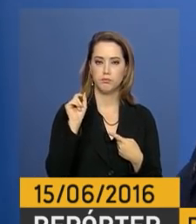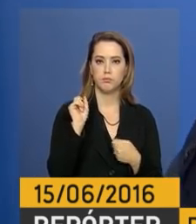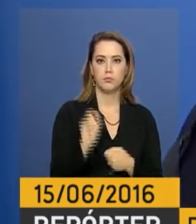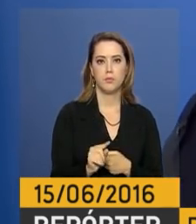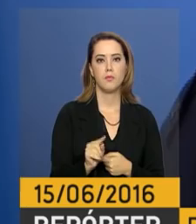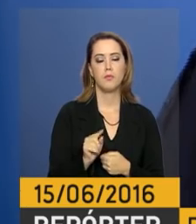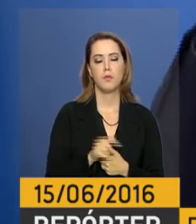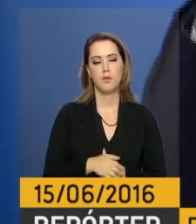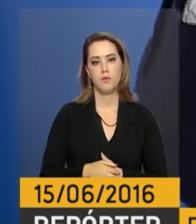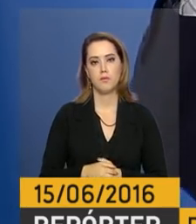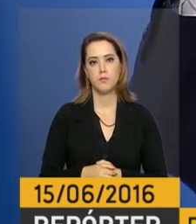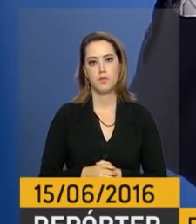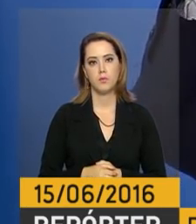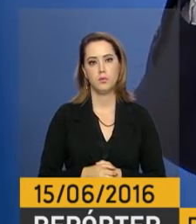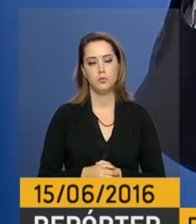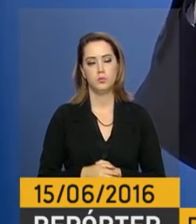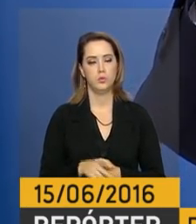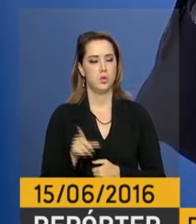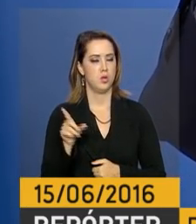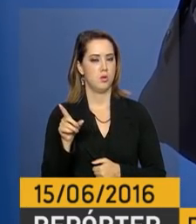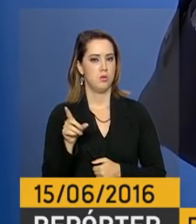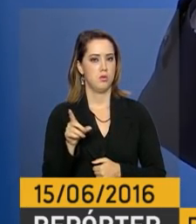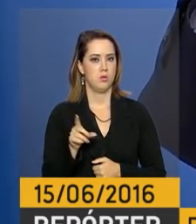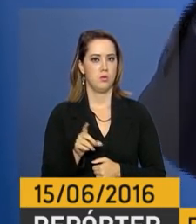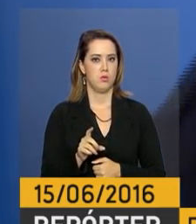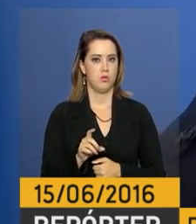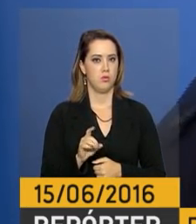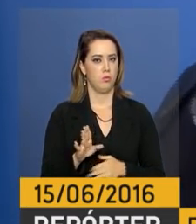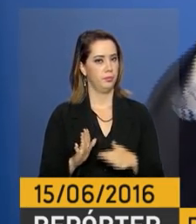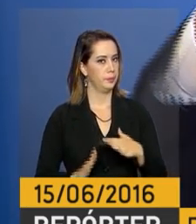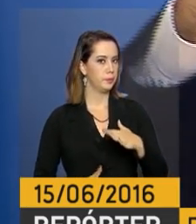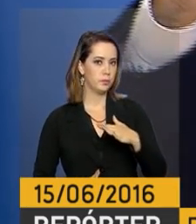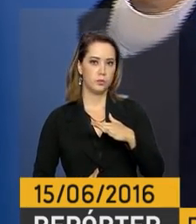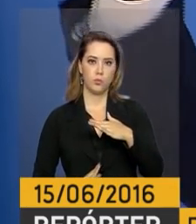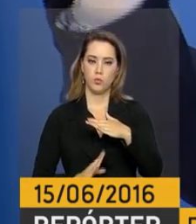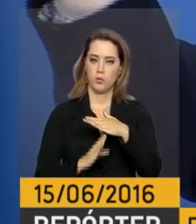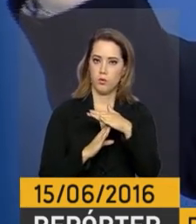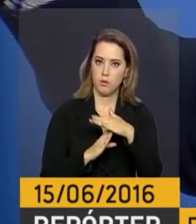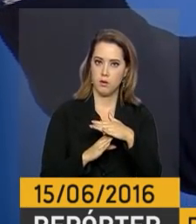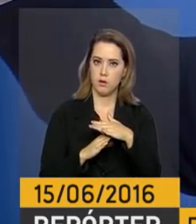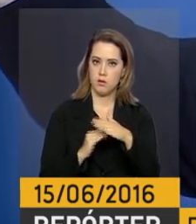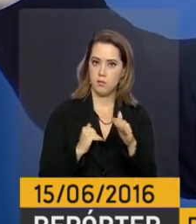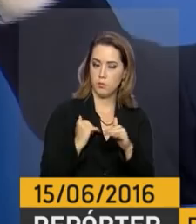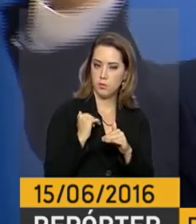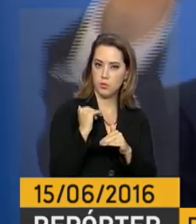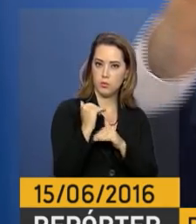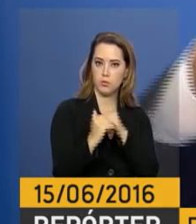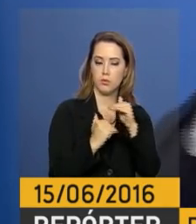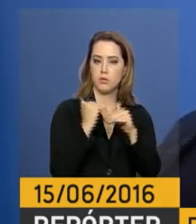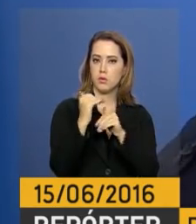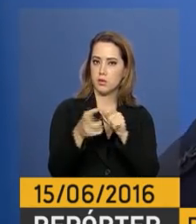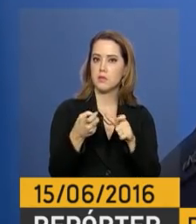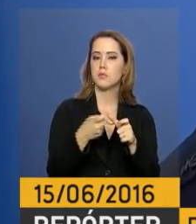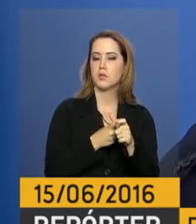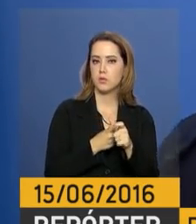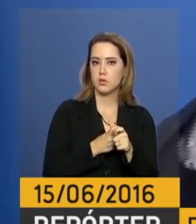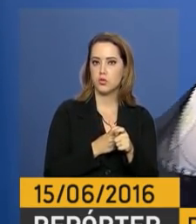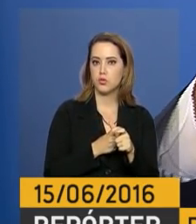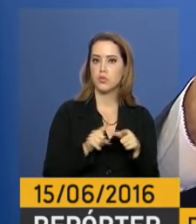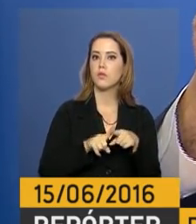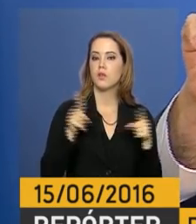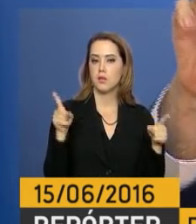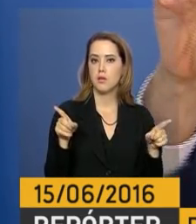ela eh não só limita o crescimento total, mas ela limita